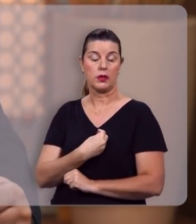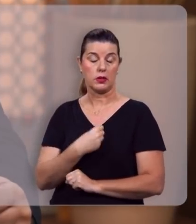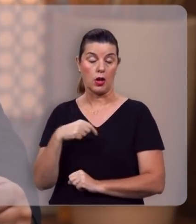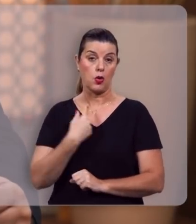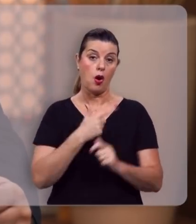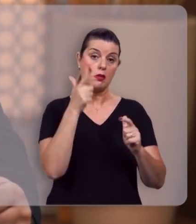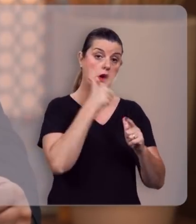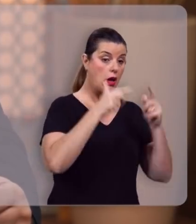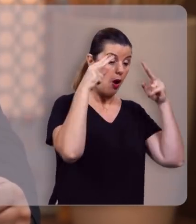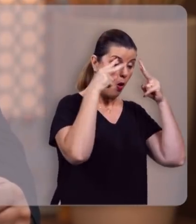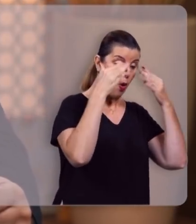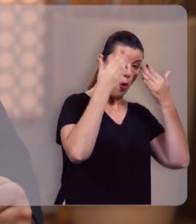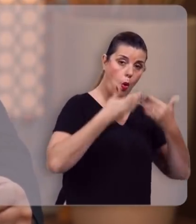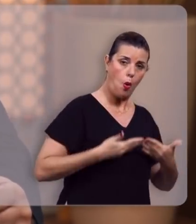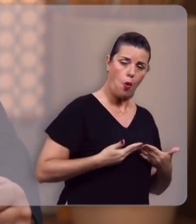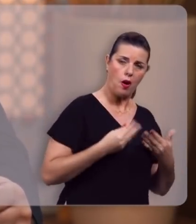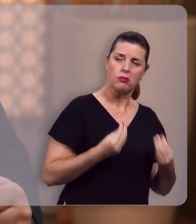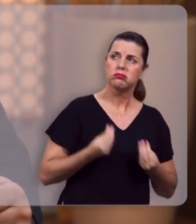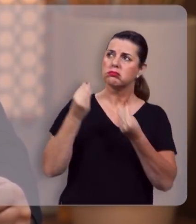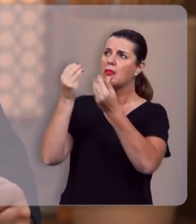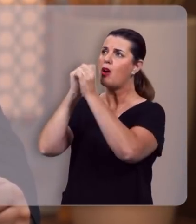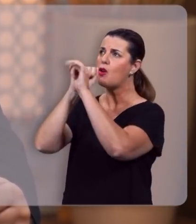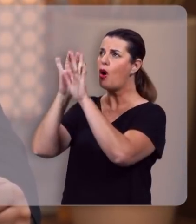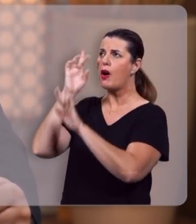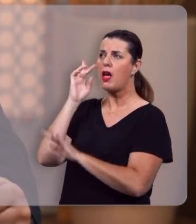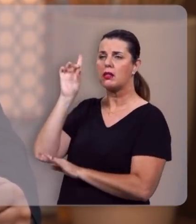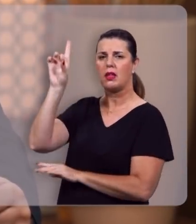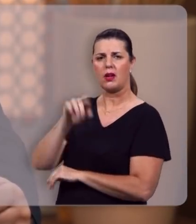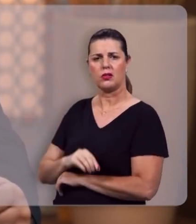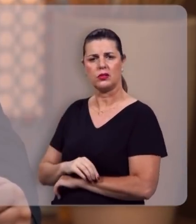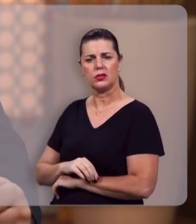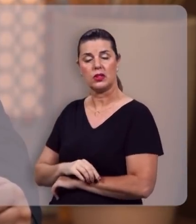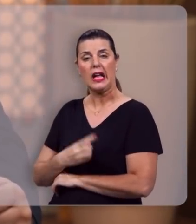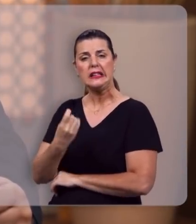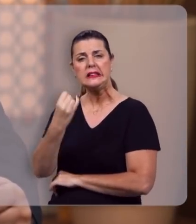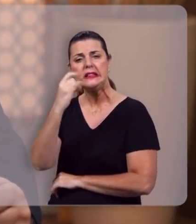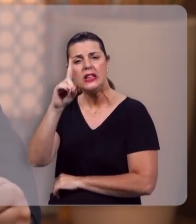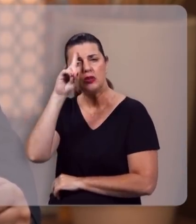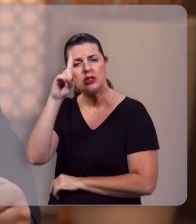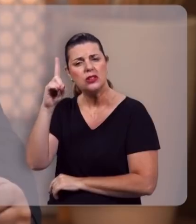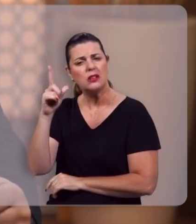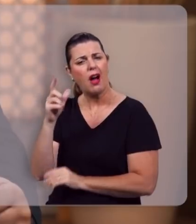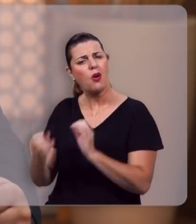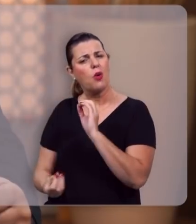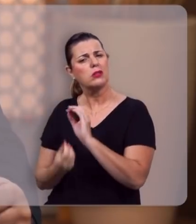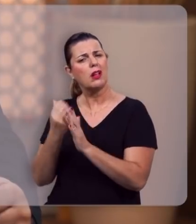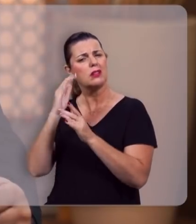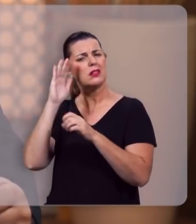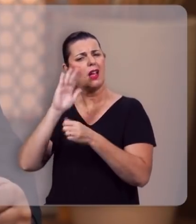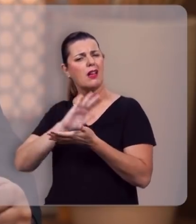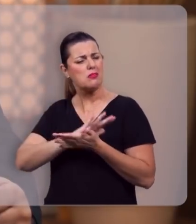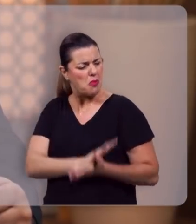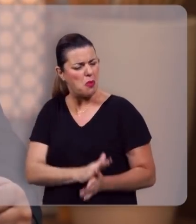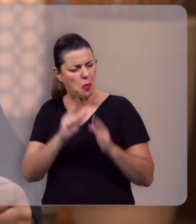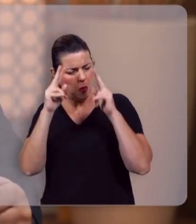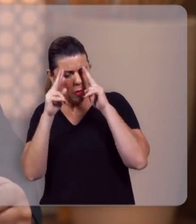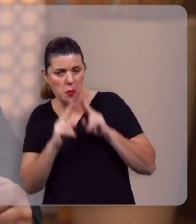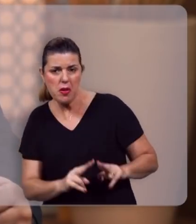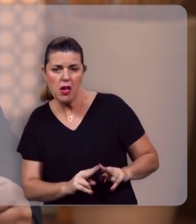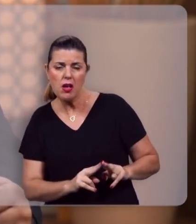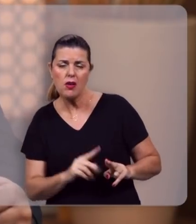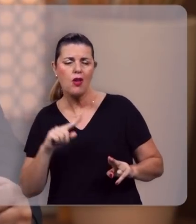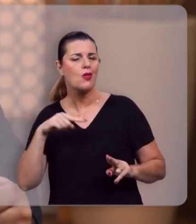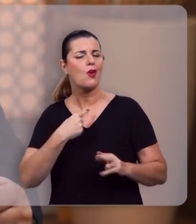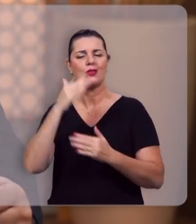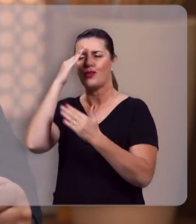somos honrados, nós vamos dar toda a glória a Deus. E se porventura viermos a ser humilhados, nós vamos confiar no Senhor